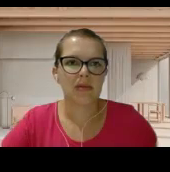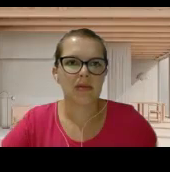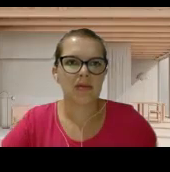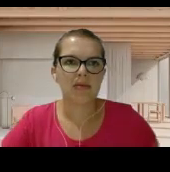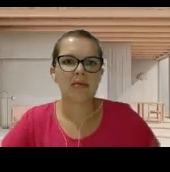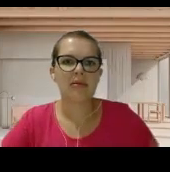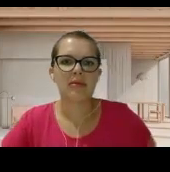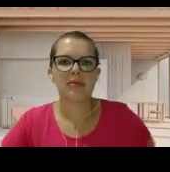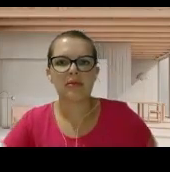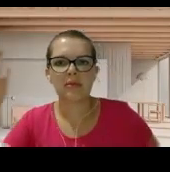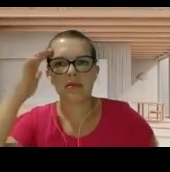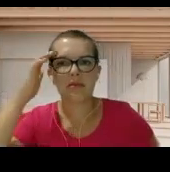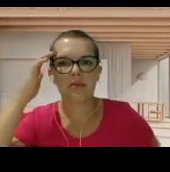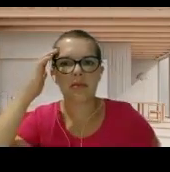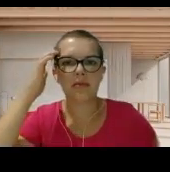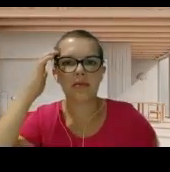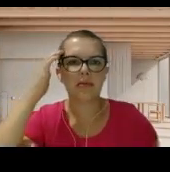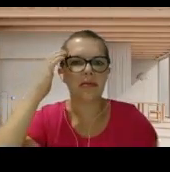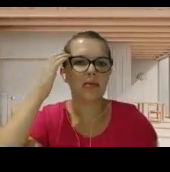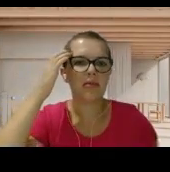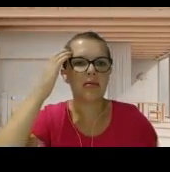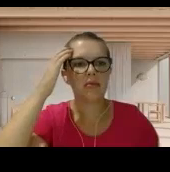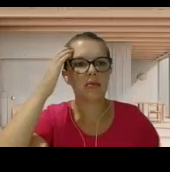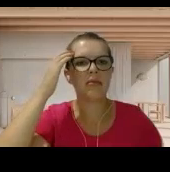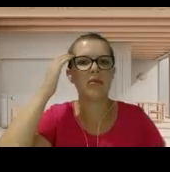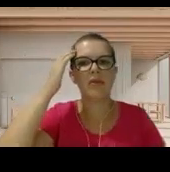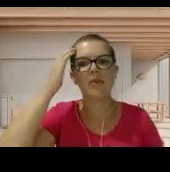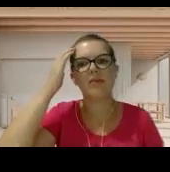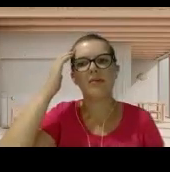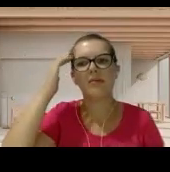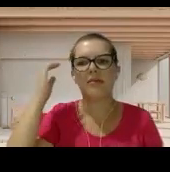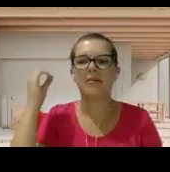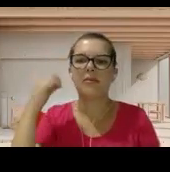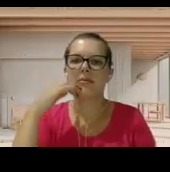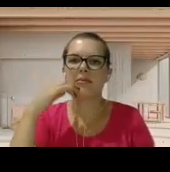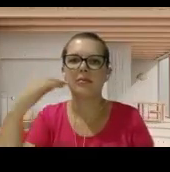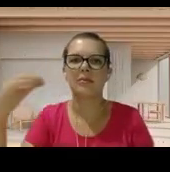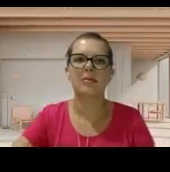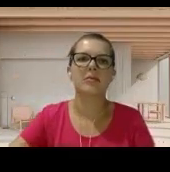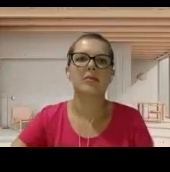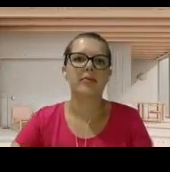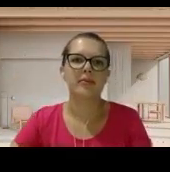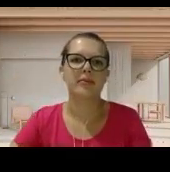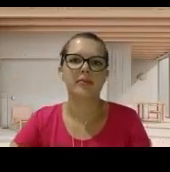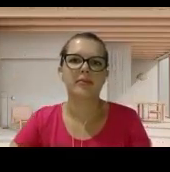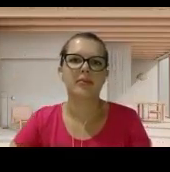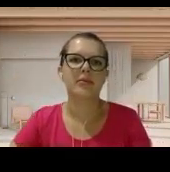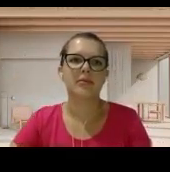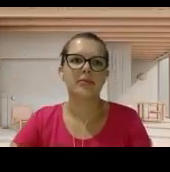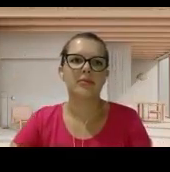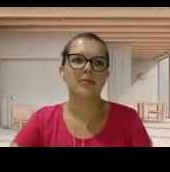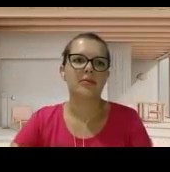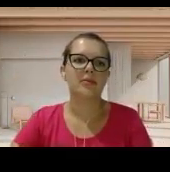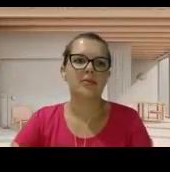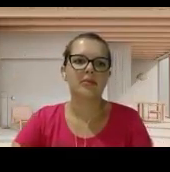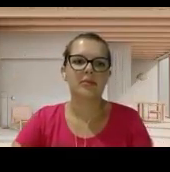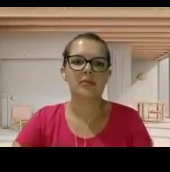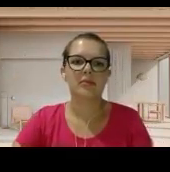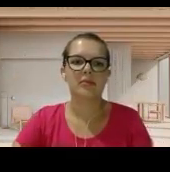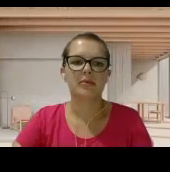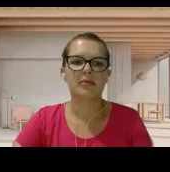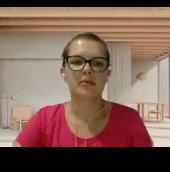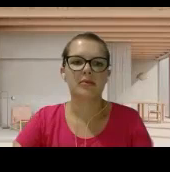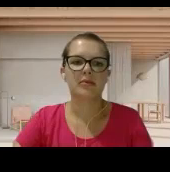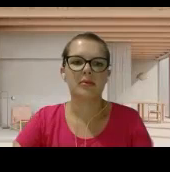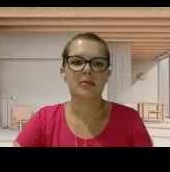Engenharia civil. Aqui já mostrando uma figura quando é um conduto, né? A adução é feita por um conduto. Aí eu botei uma figurinha de uma